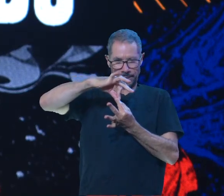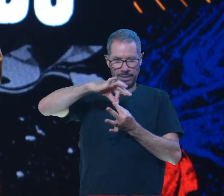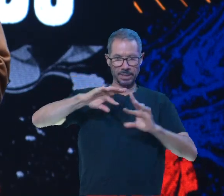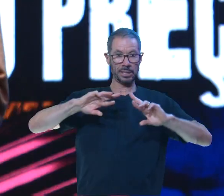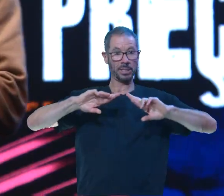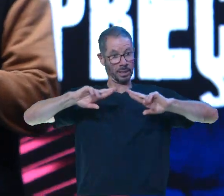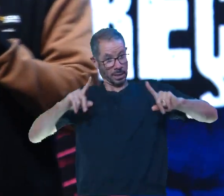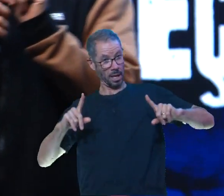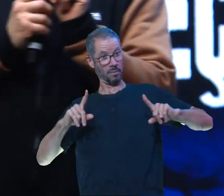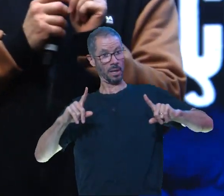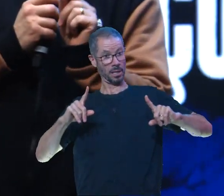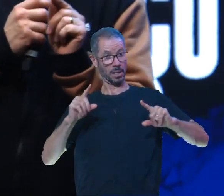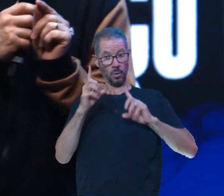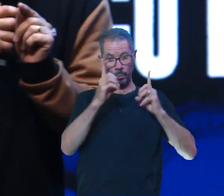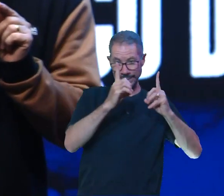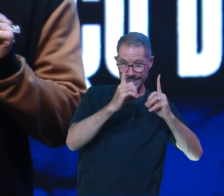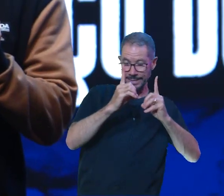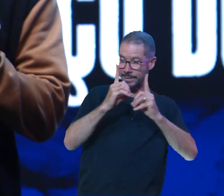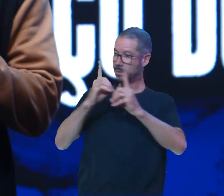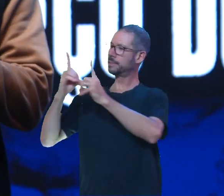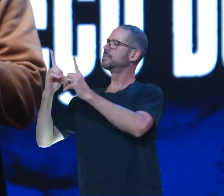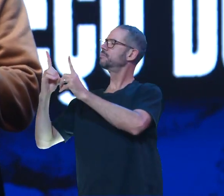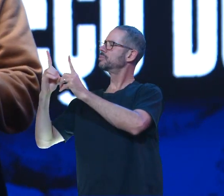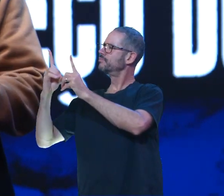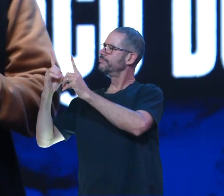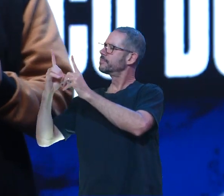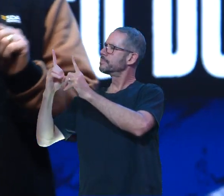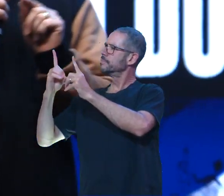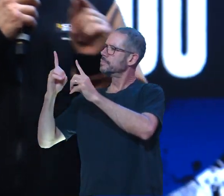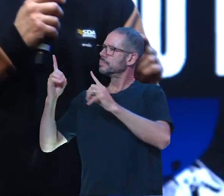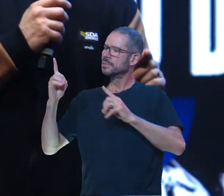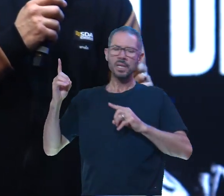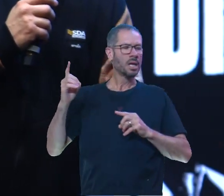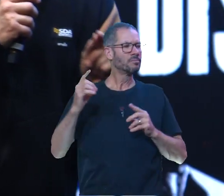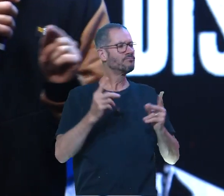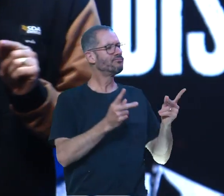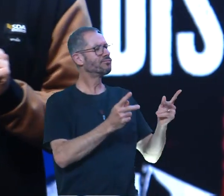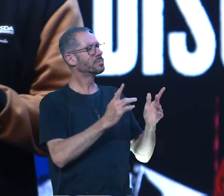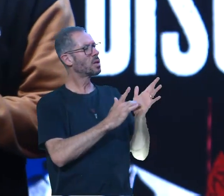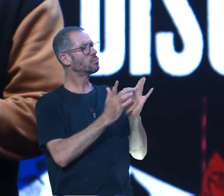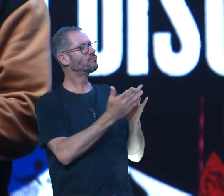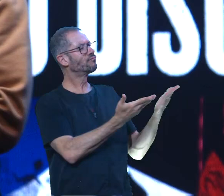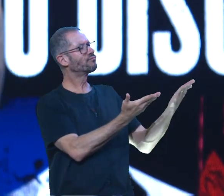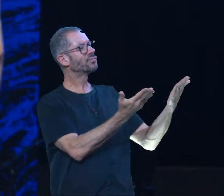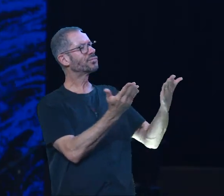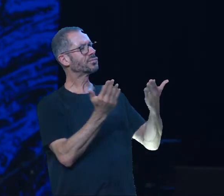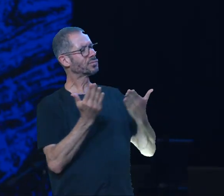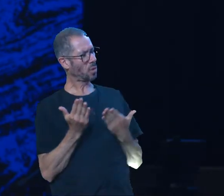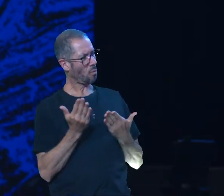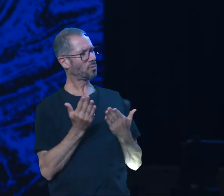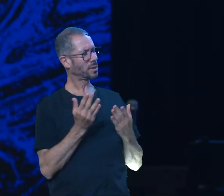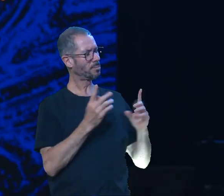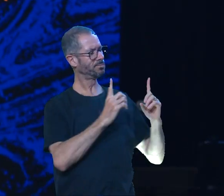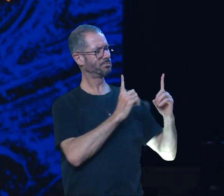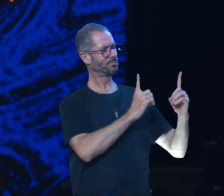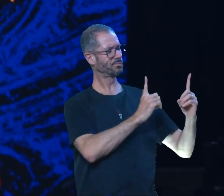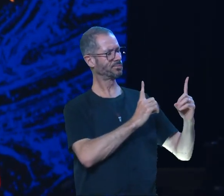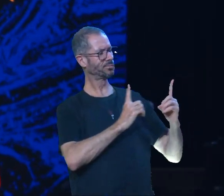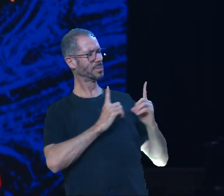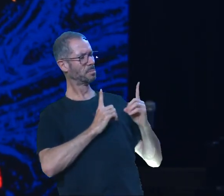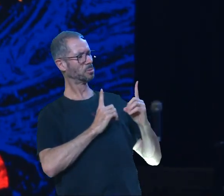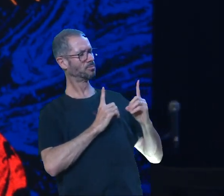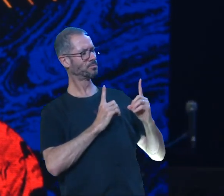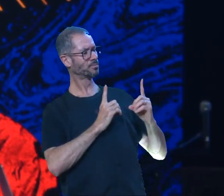E é isso o que os discípulos viram quando Jesus os convida para serem seus discípulos.